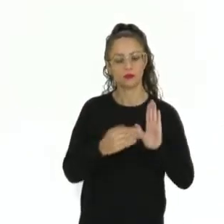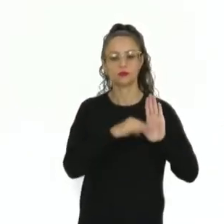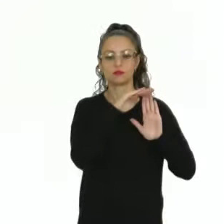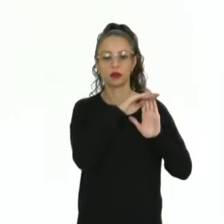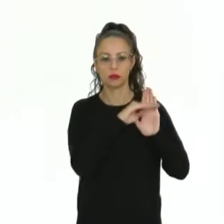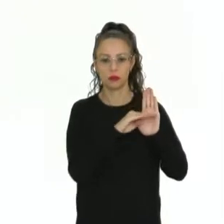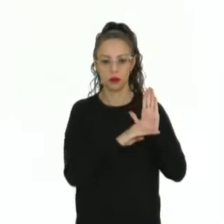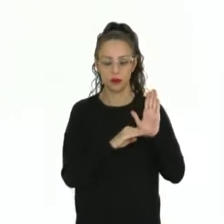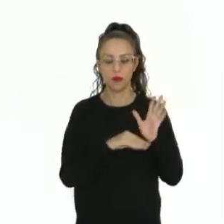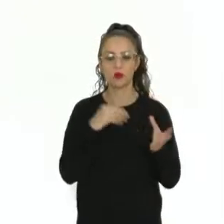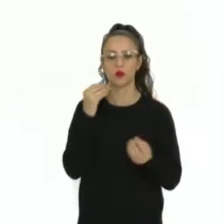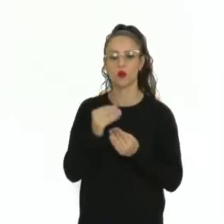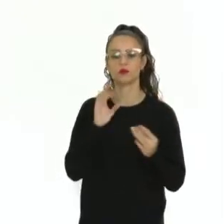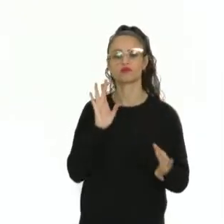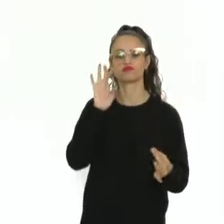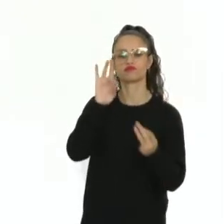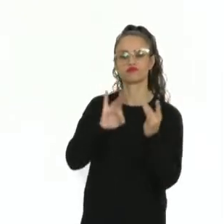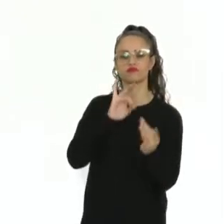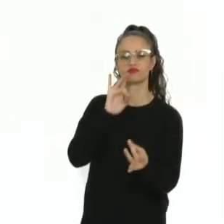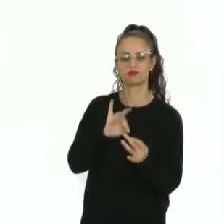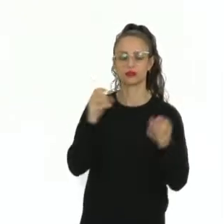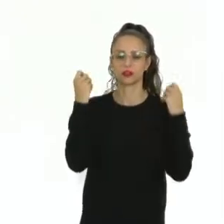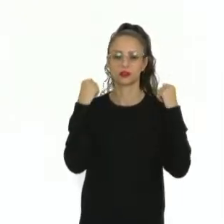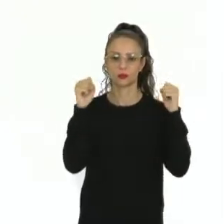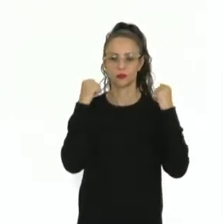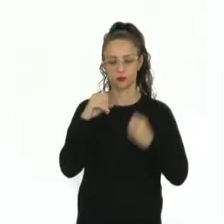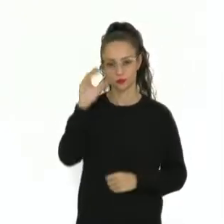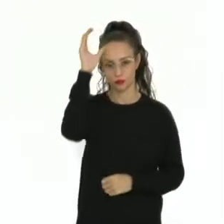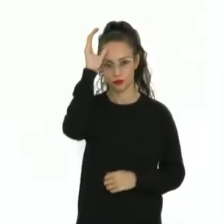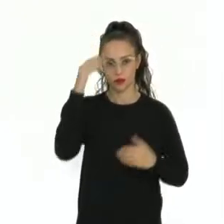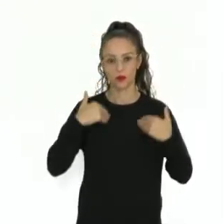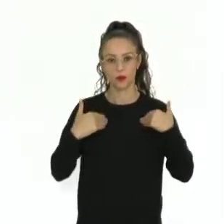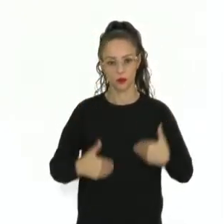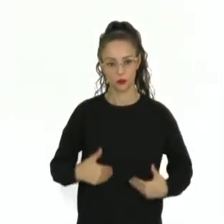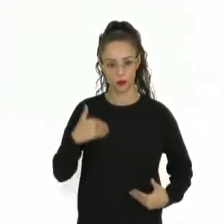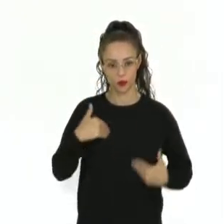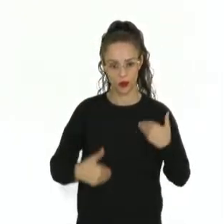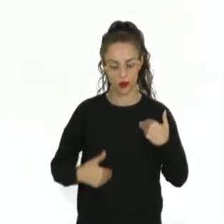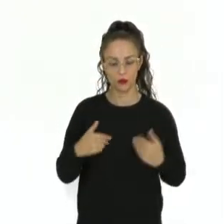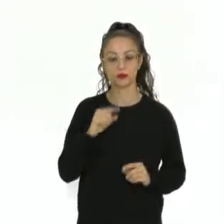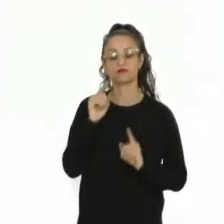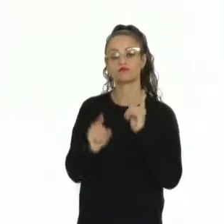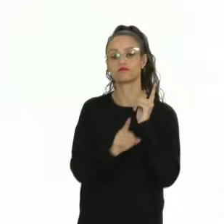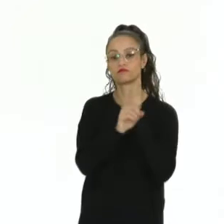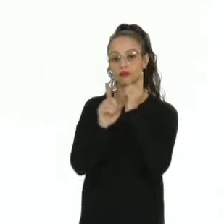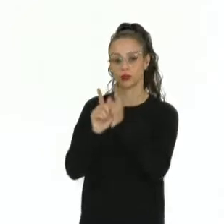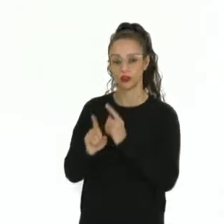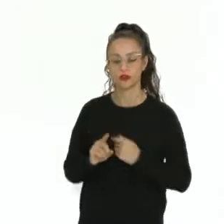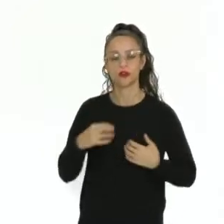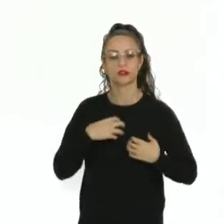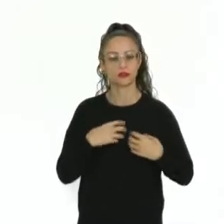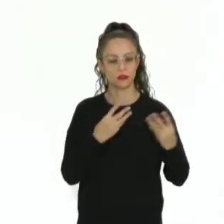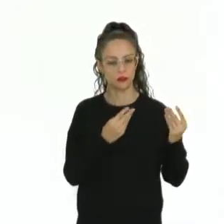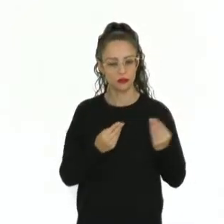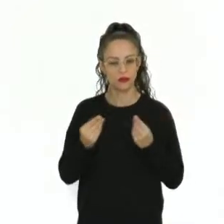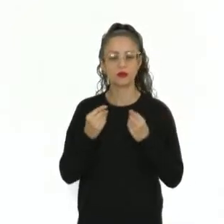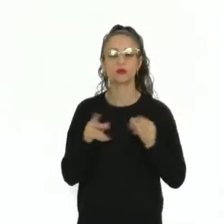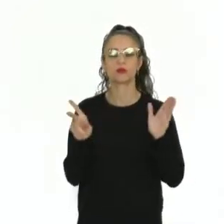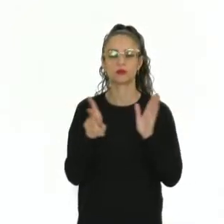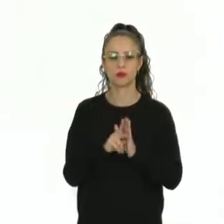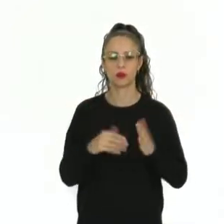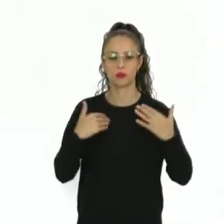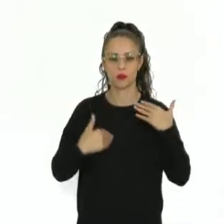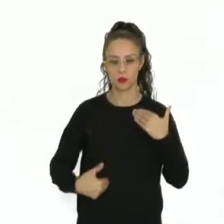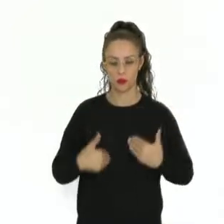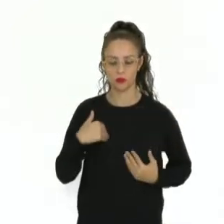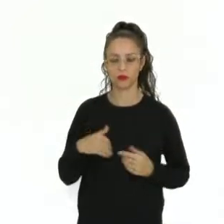a aplicabilidade da ginástica de conscientização corporal. Identificar ainda as sensações corporais provocadas